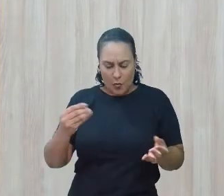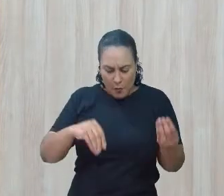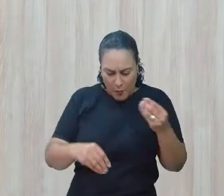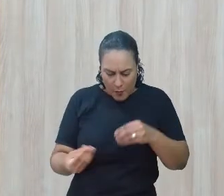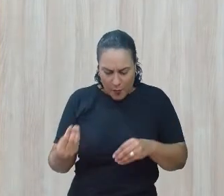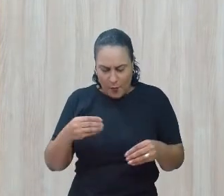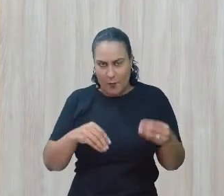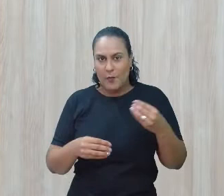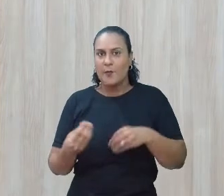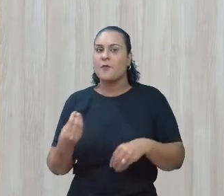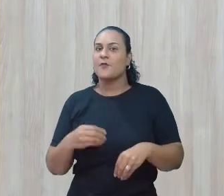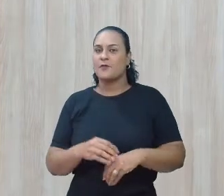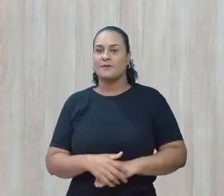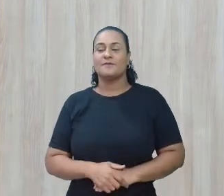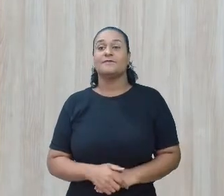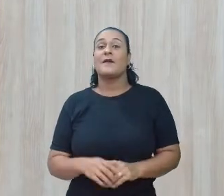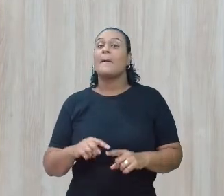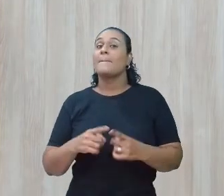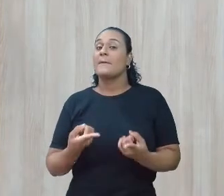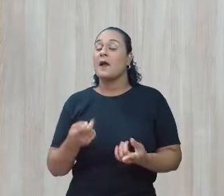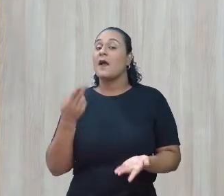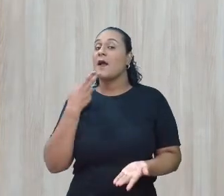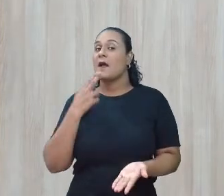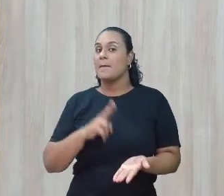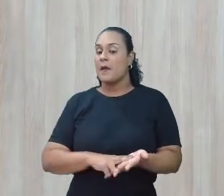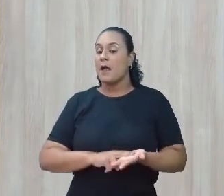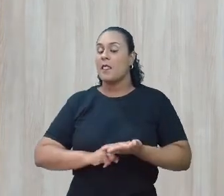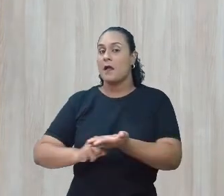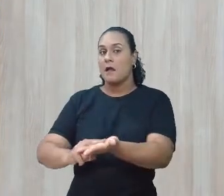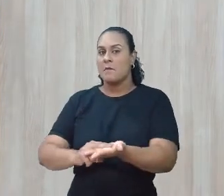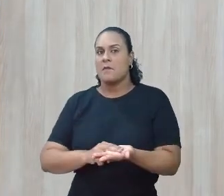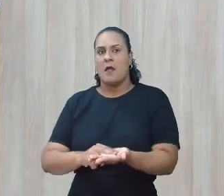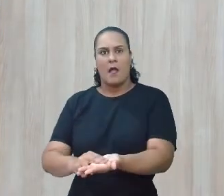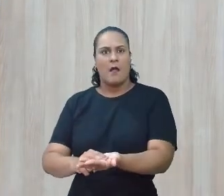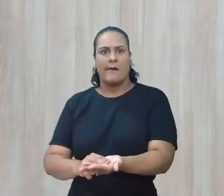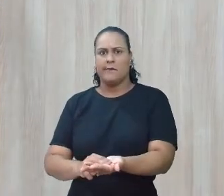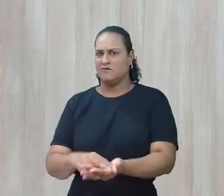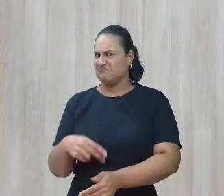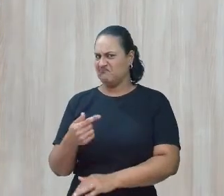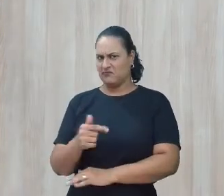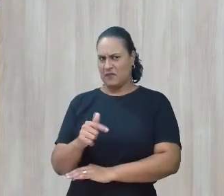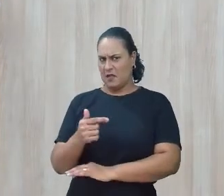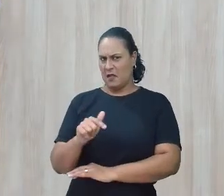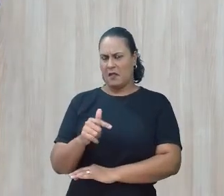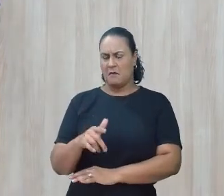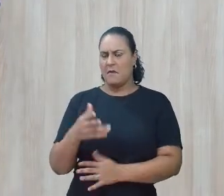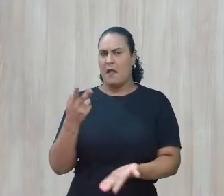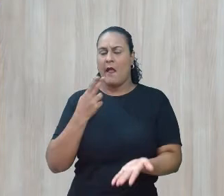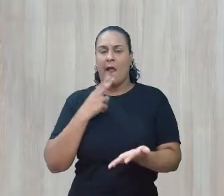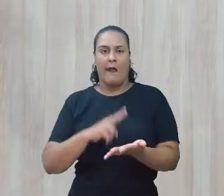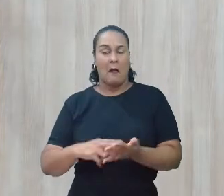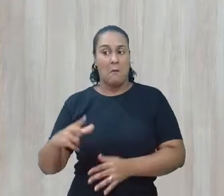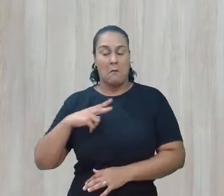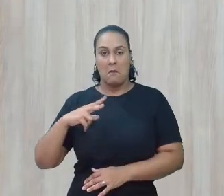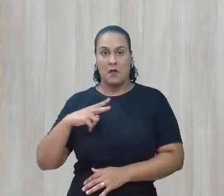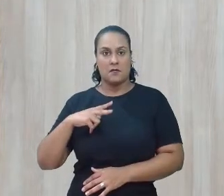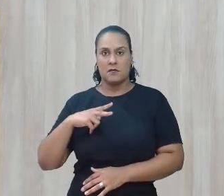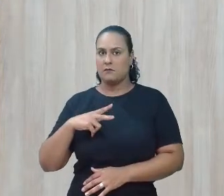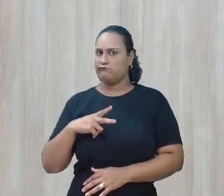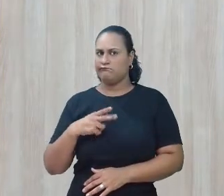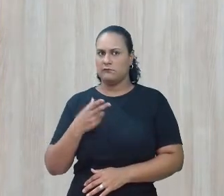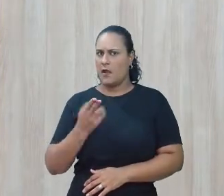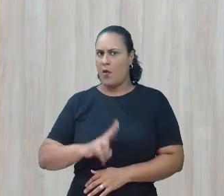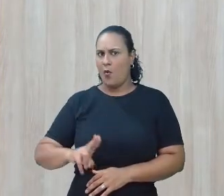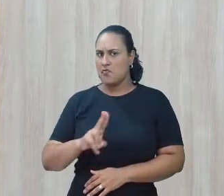muito, muito, muito tempo. Mas a carta pelo correio, a gente não tem mais tanto, né? Essa carta pessoal pelo correio não é tanto mais